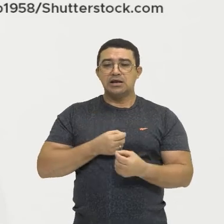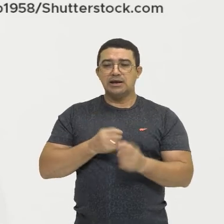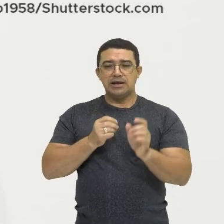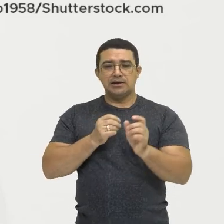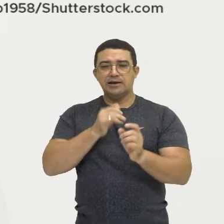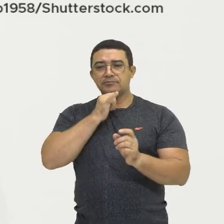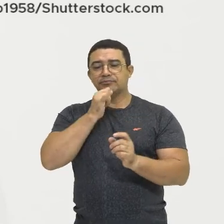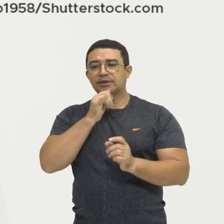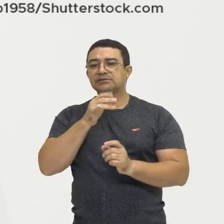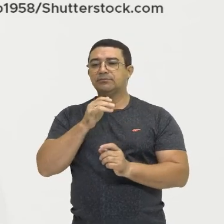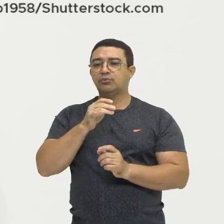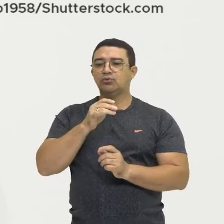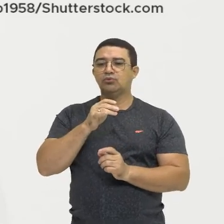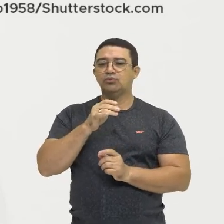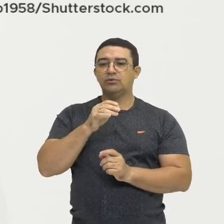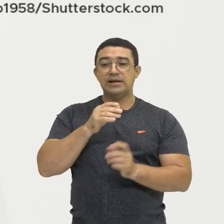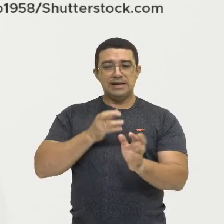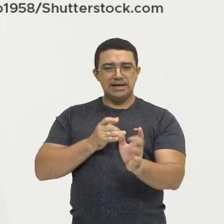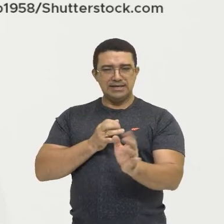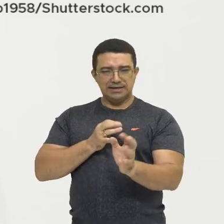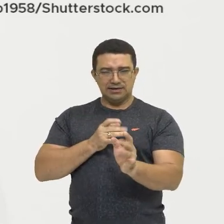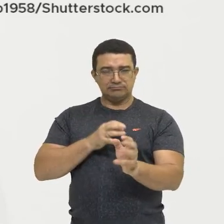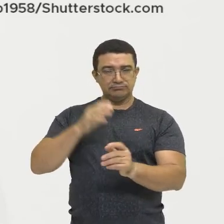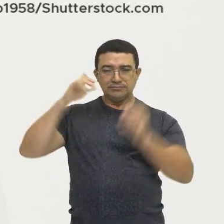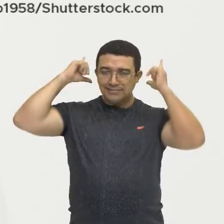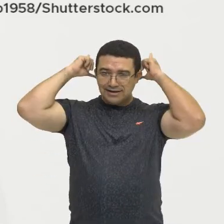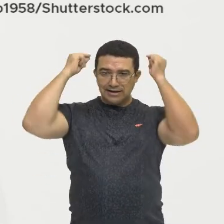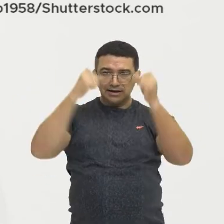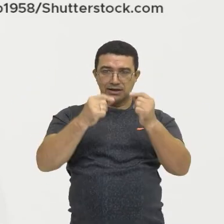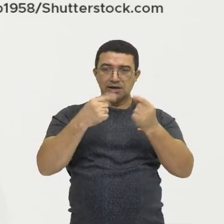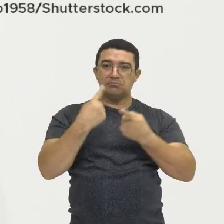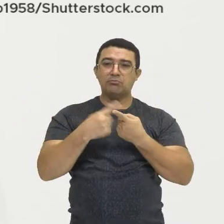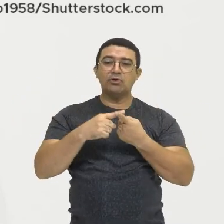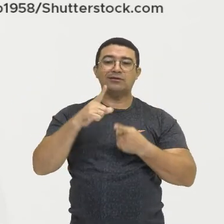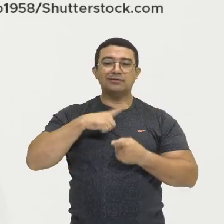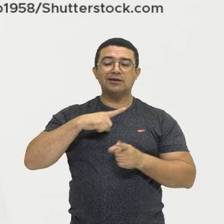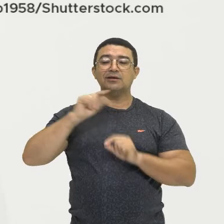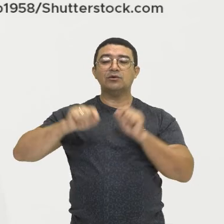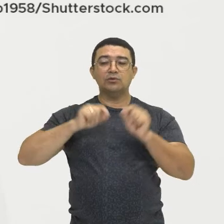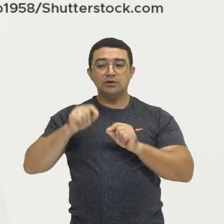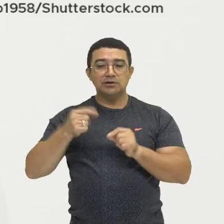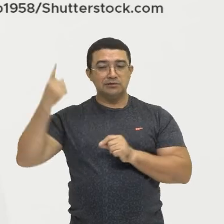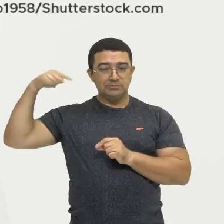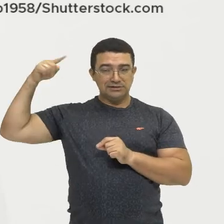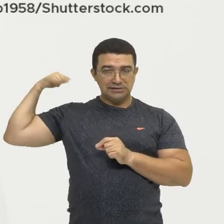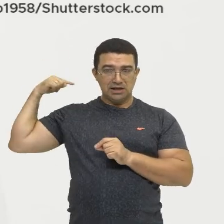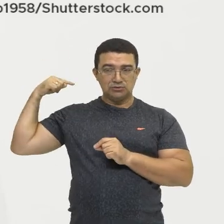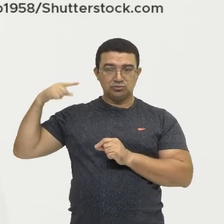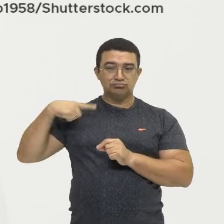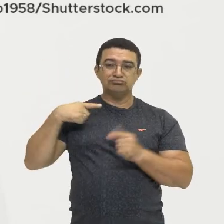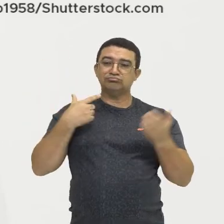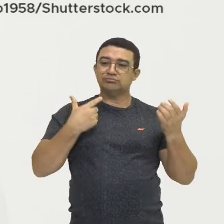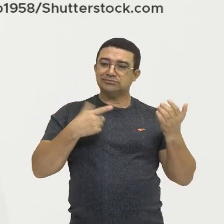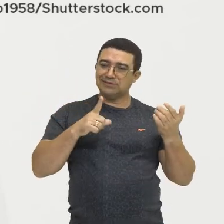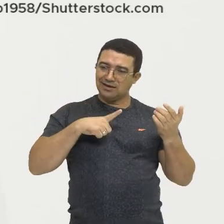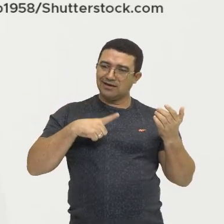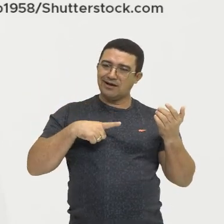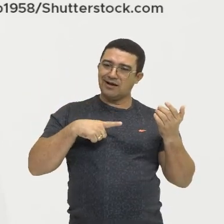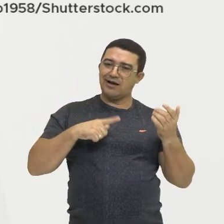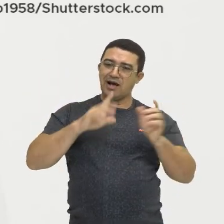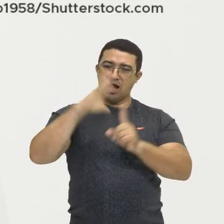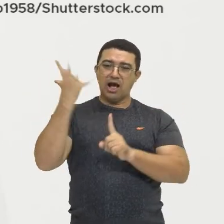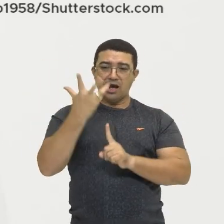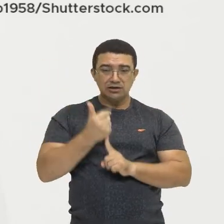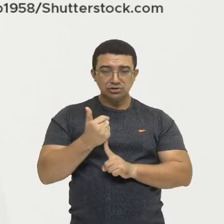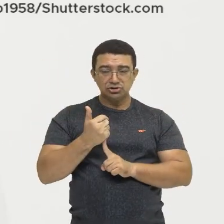do trovador aí com uma lira, um instrumento. Isso porque o estilo medieval manteve características da arte clássica. A